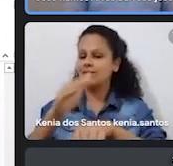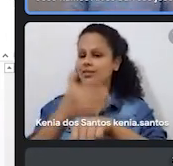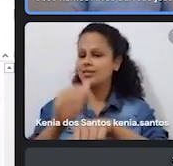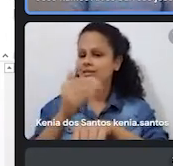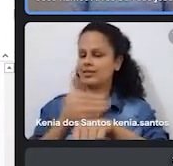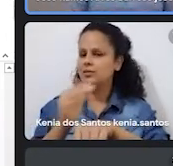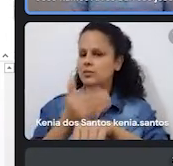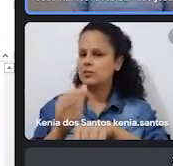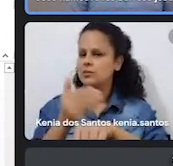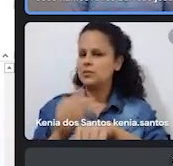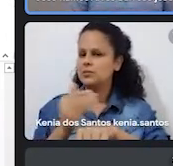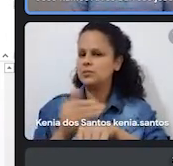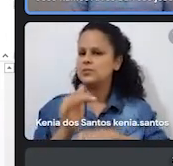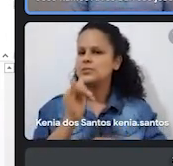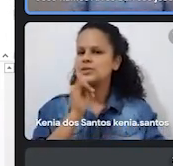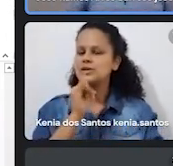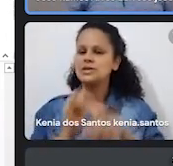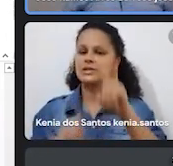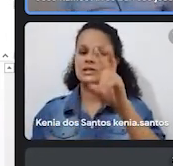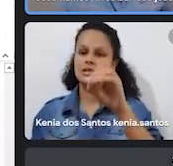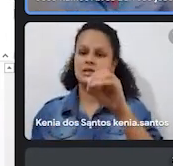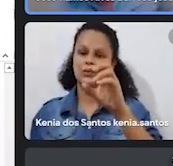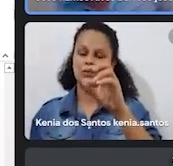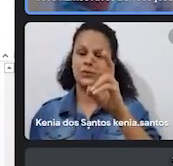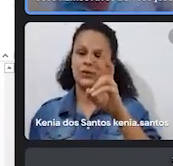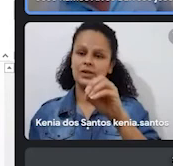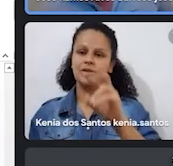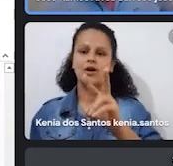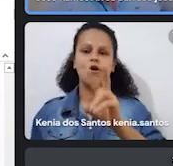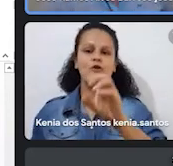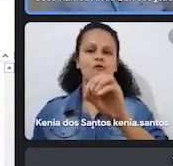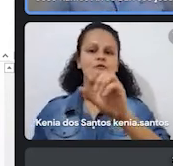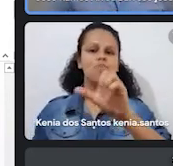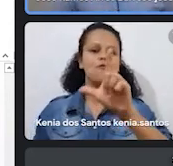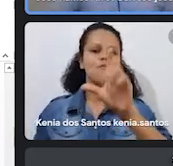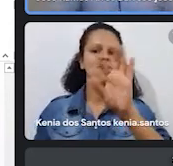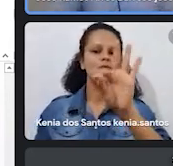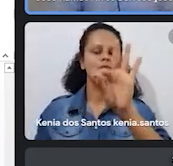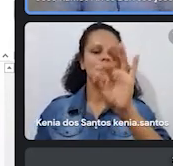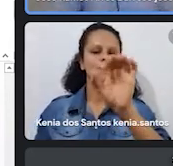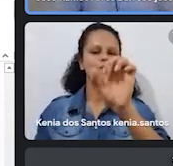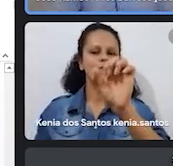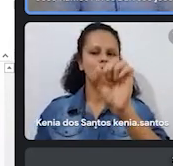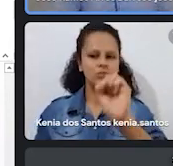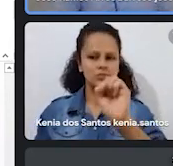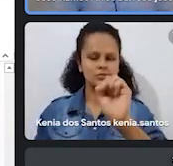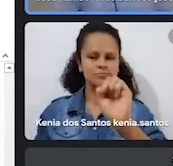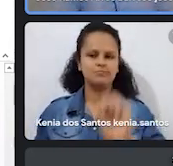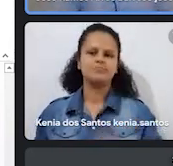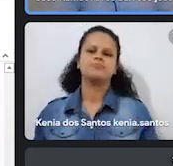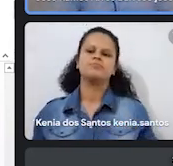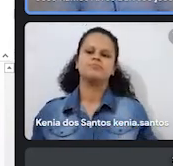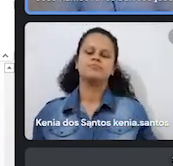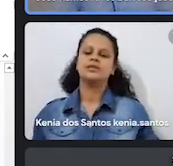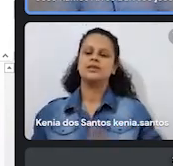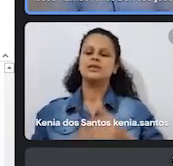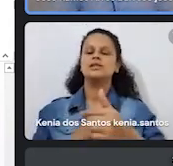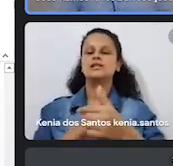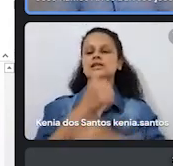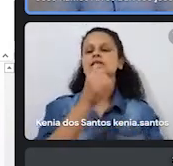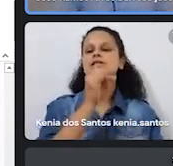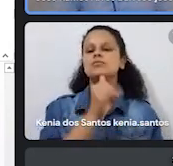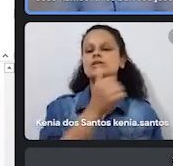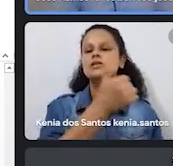de 50 volts em corrente alternada. Se você pegar 120 volts aqui,